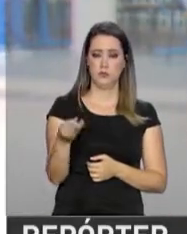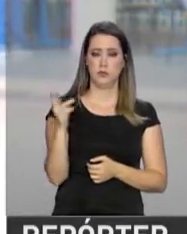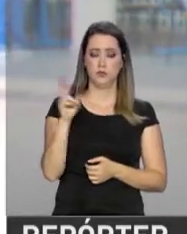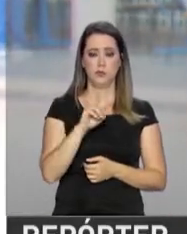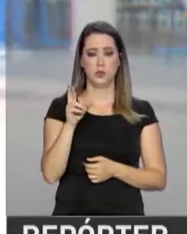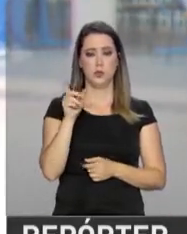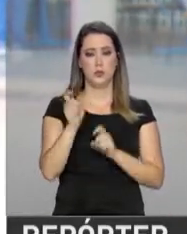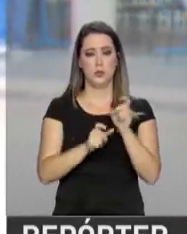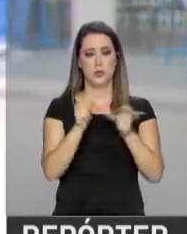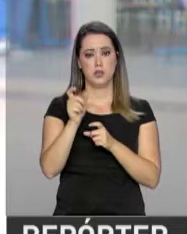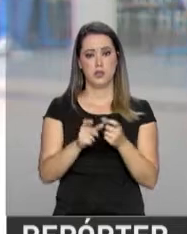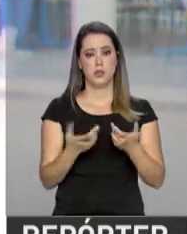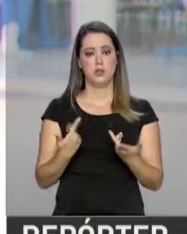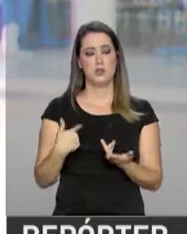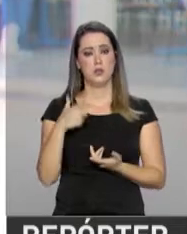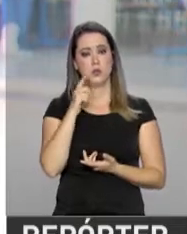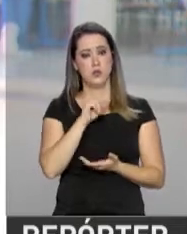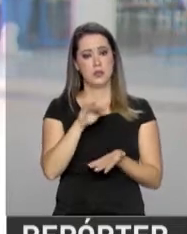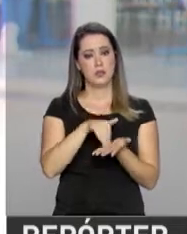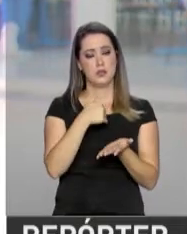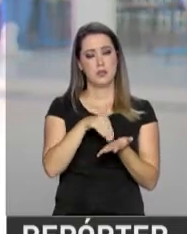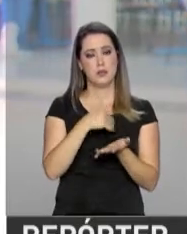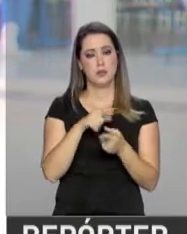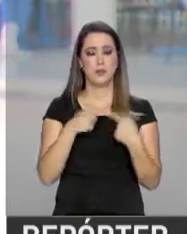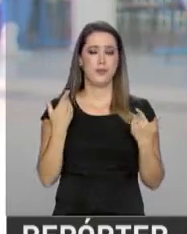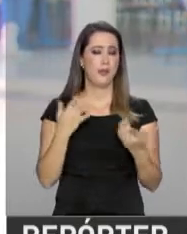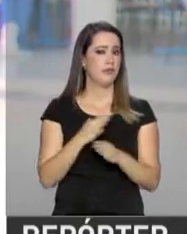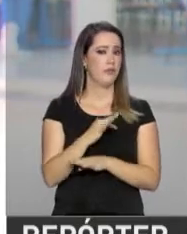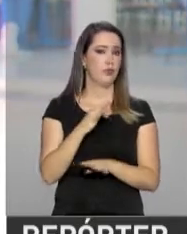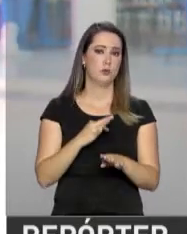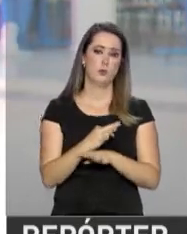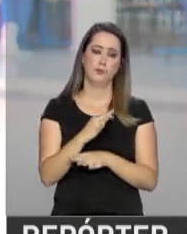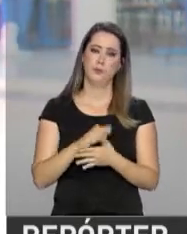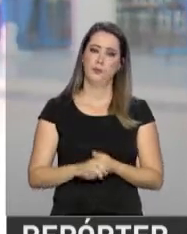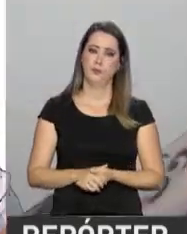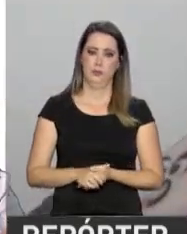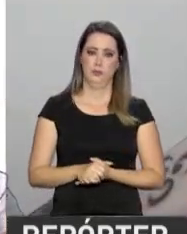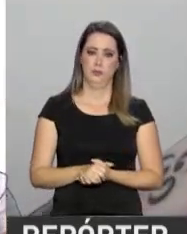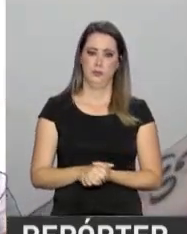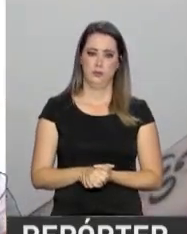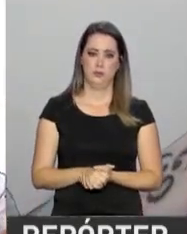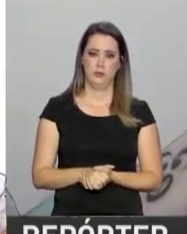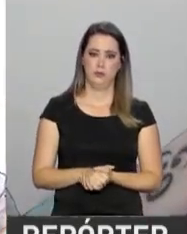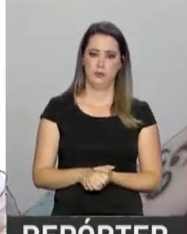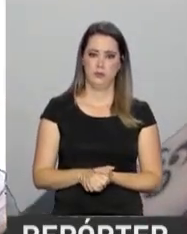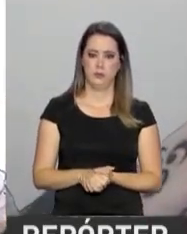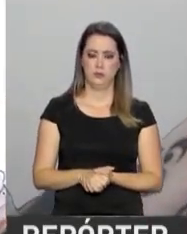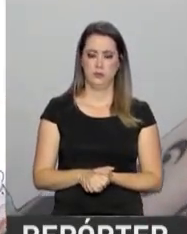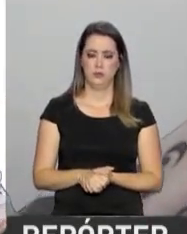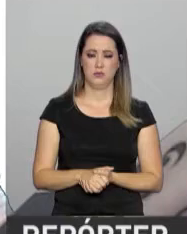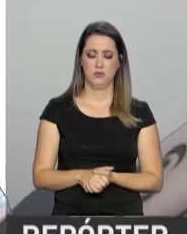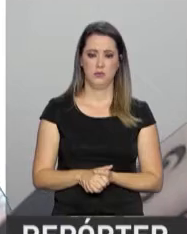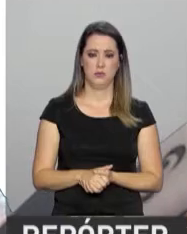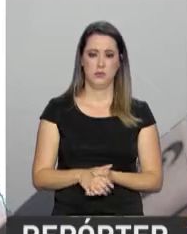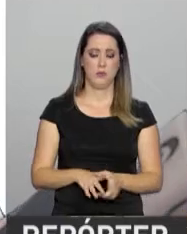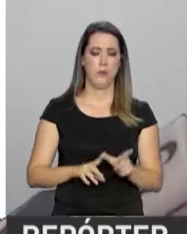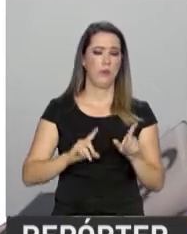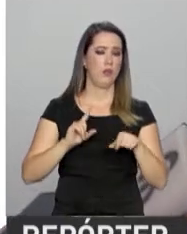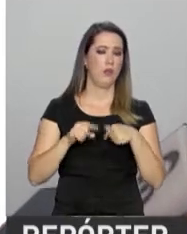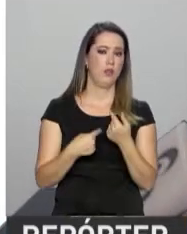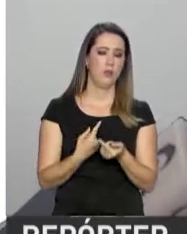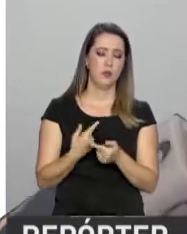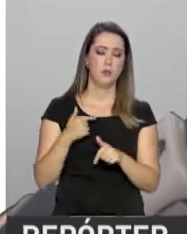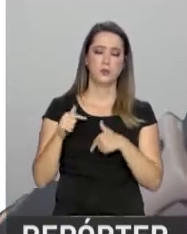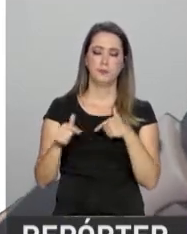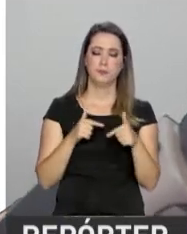com estudantes que conseguiram a isenção mas não compareciam a prova isso foi depois de um longo